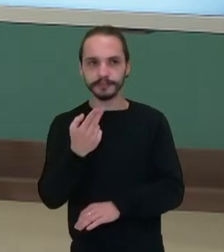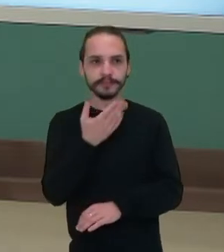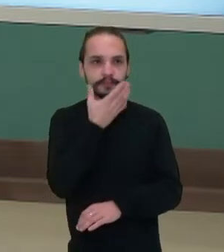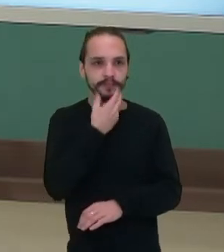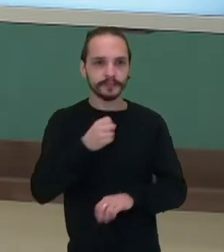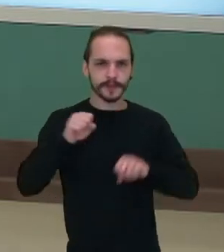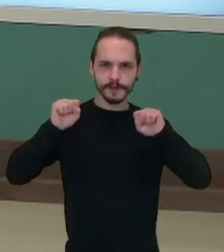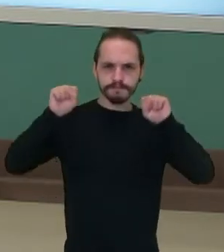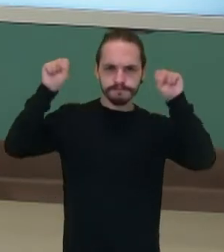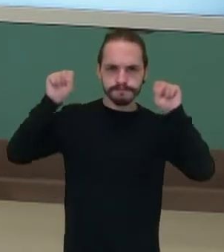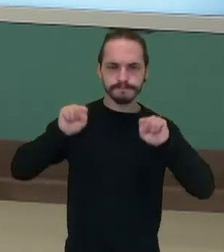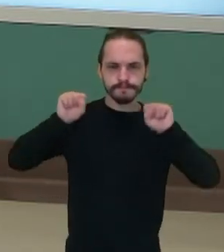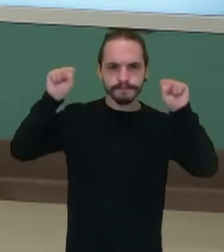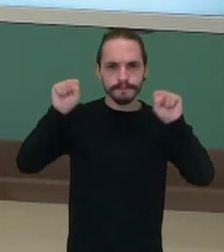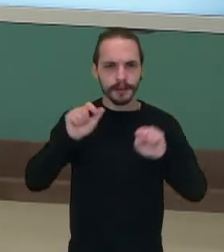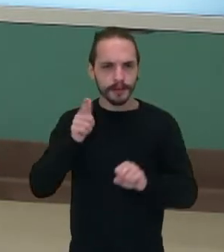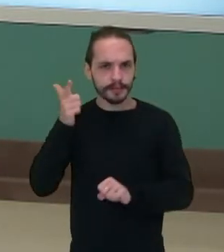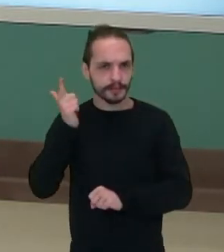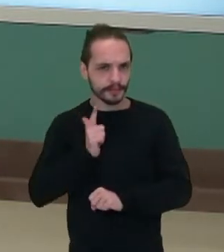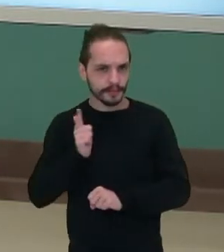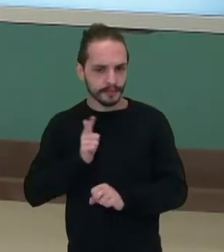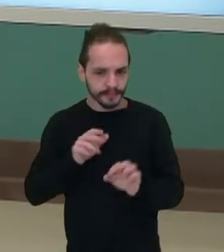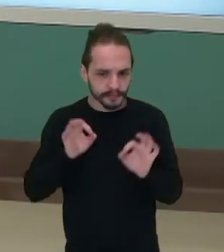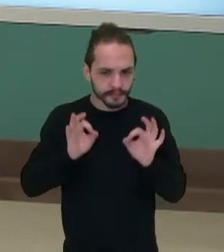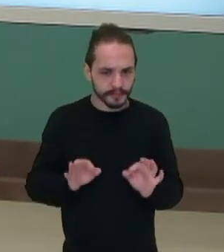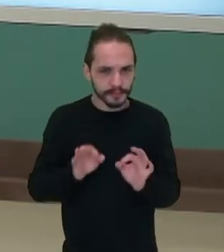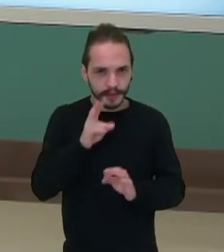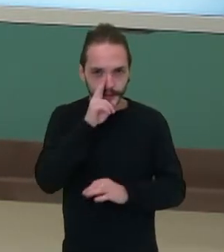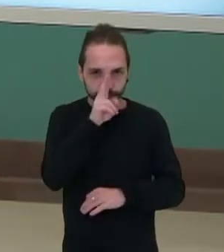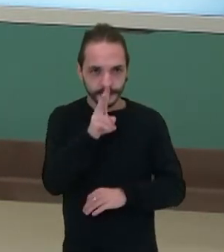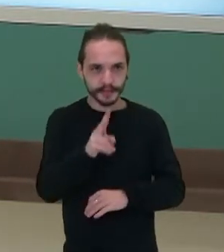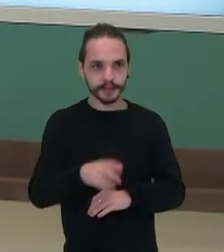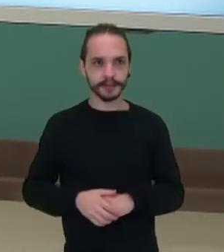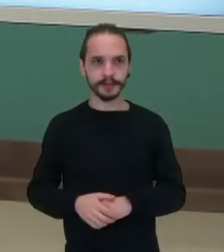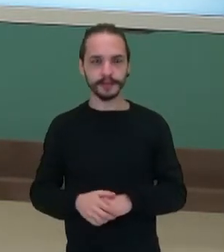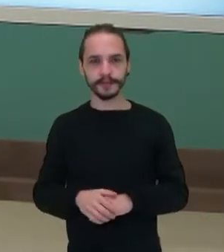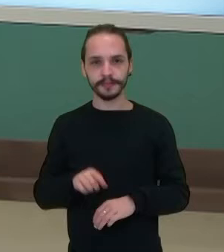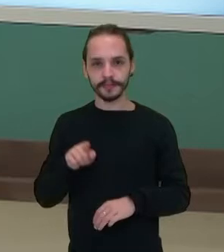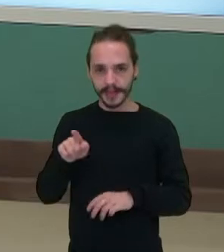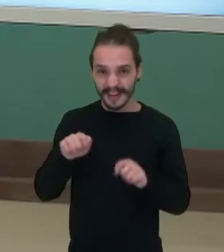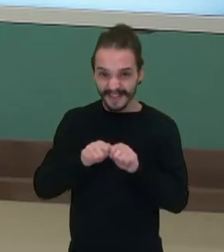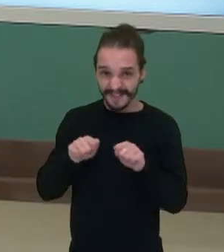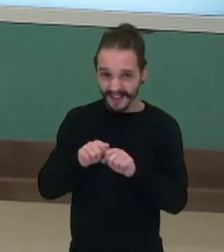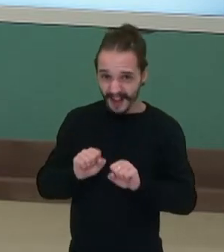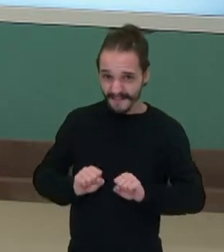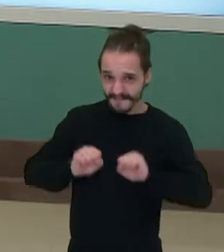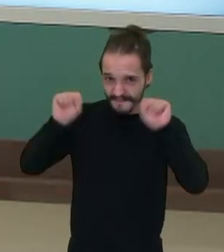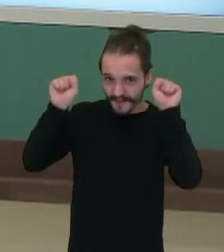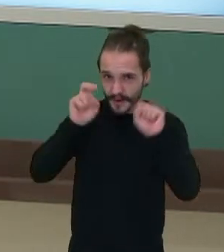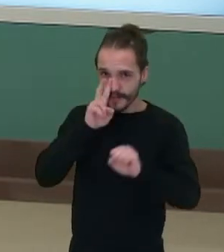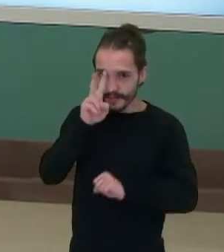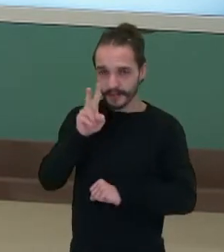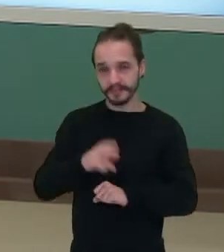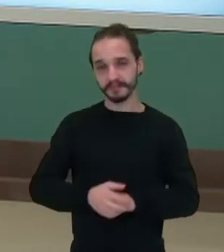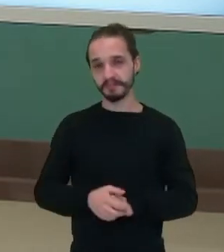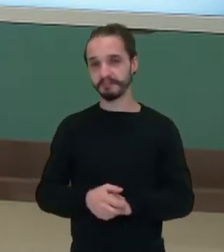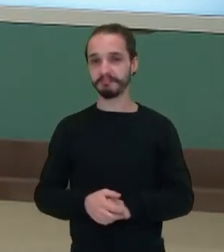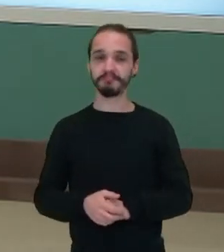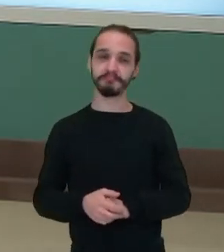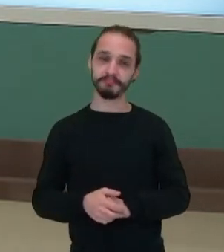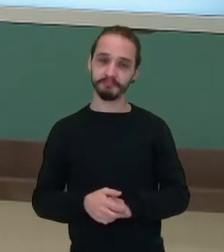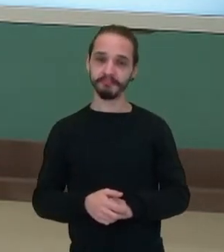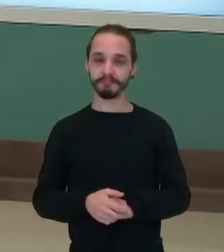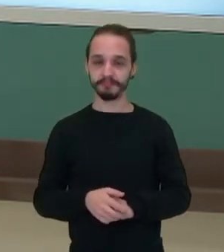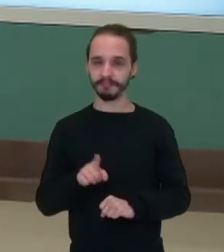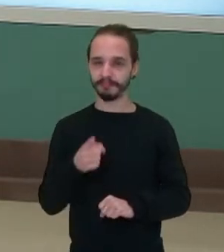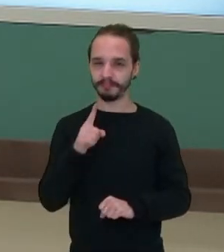aqui fazendo supino, ele realmente tem a força? Será que realmente ele faz a força? Aí é uma questão